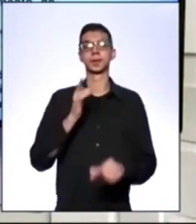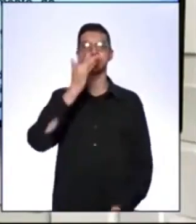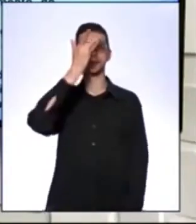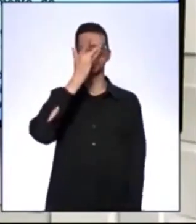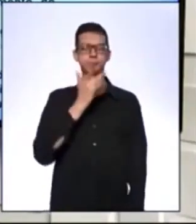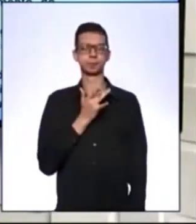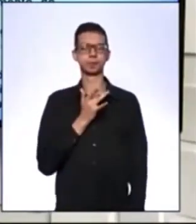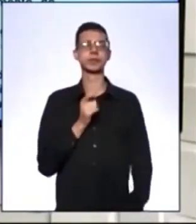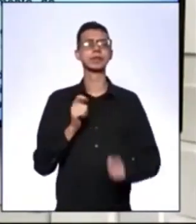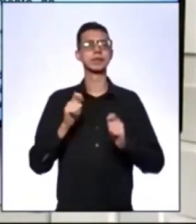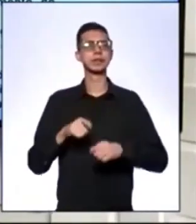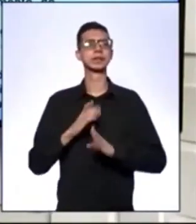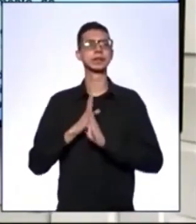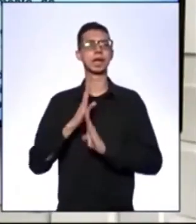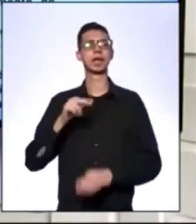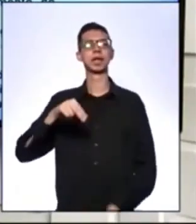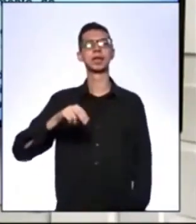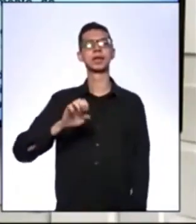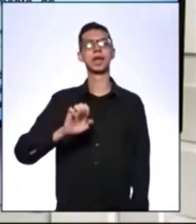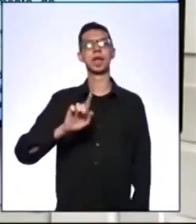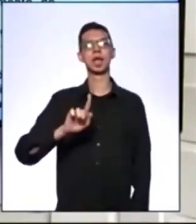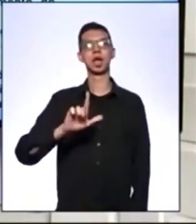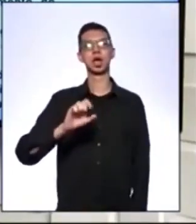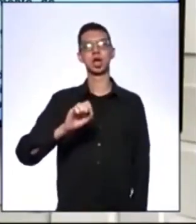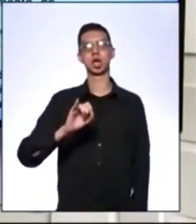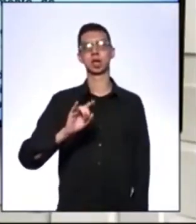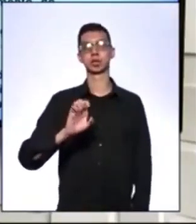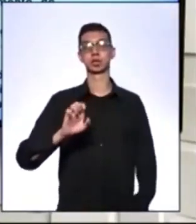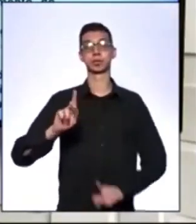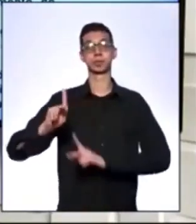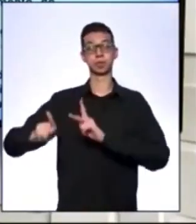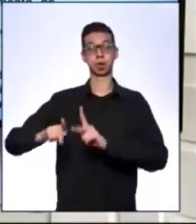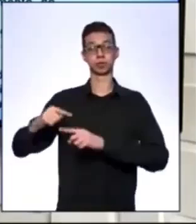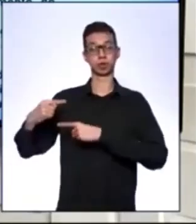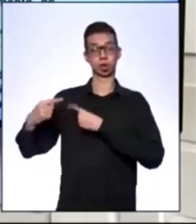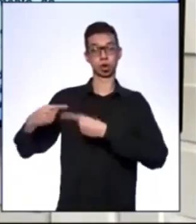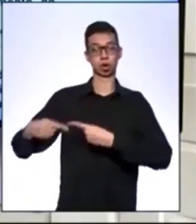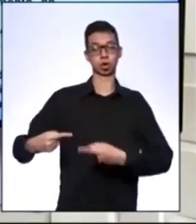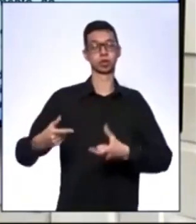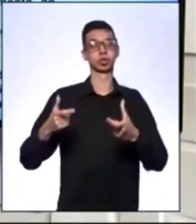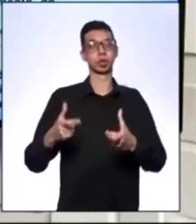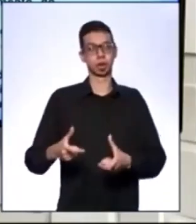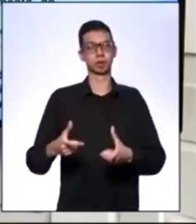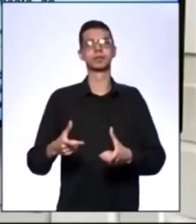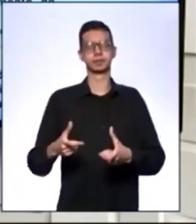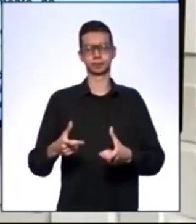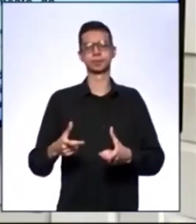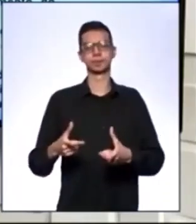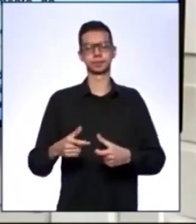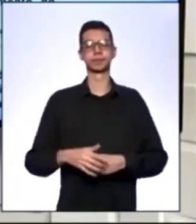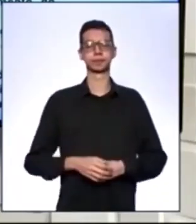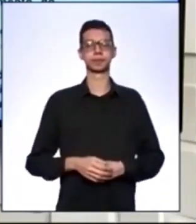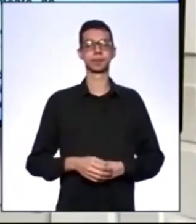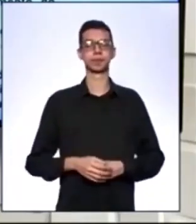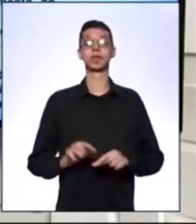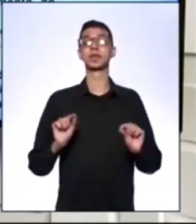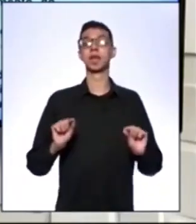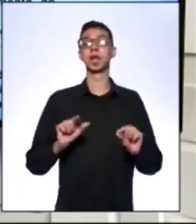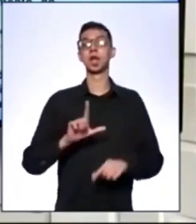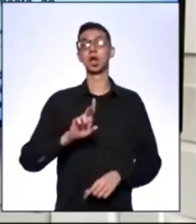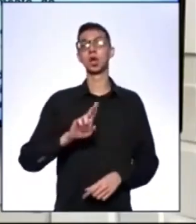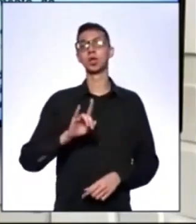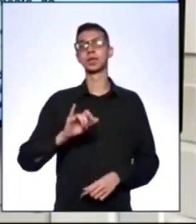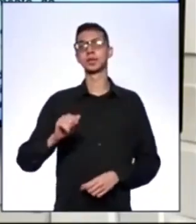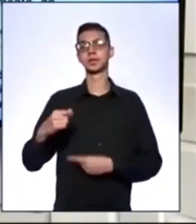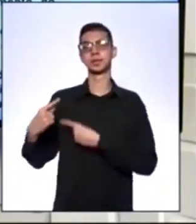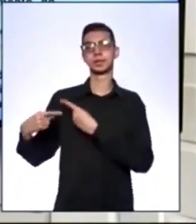o que permite concluir que a origem dos povos, né, do povo que originou a Luzia, ou